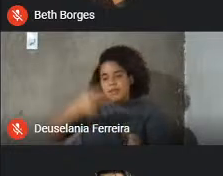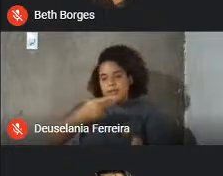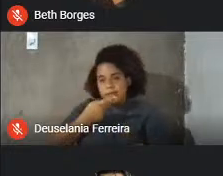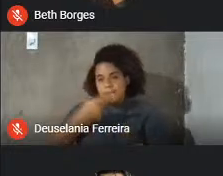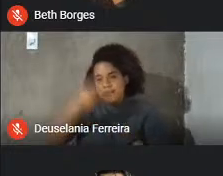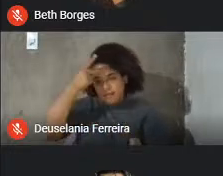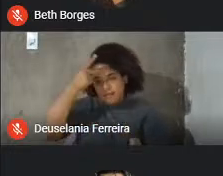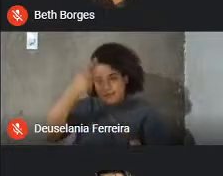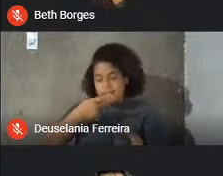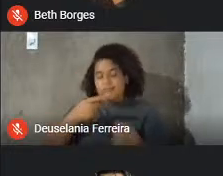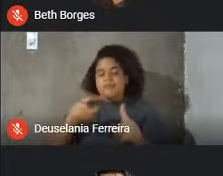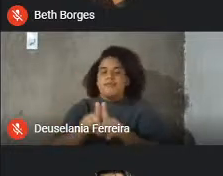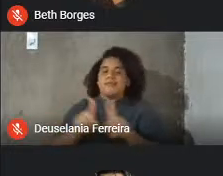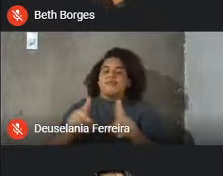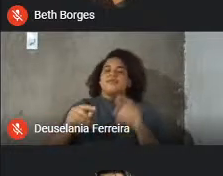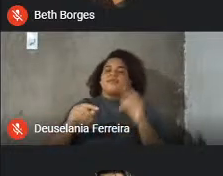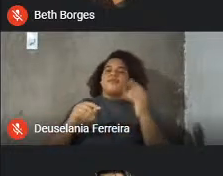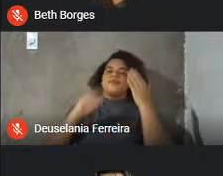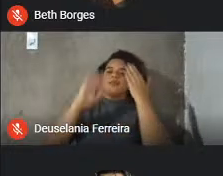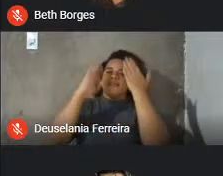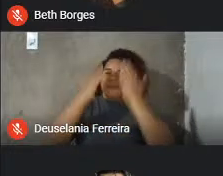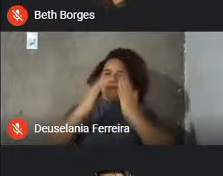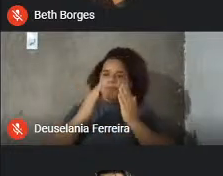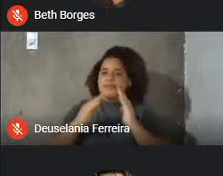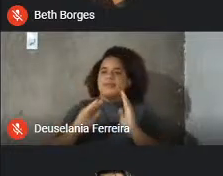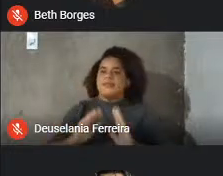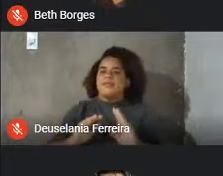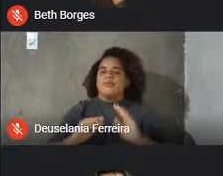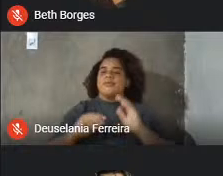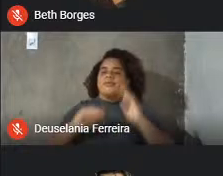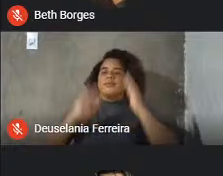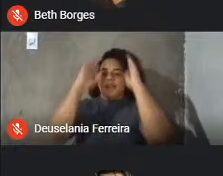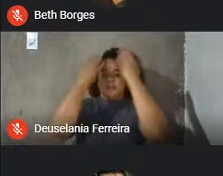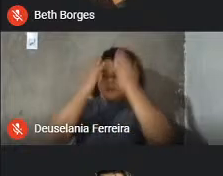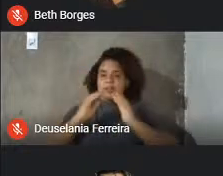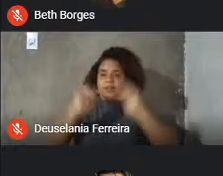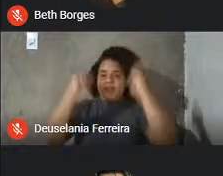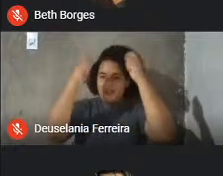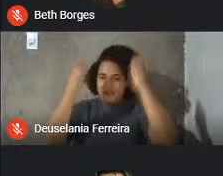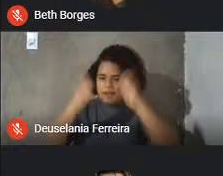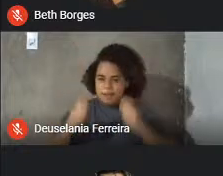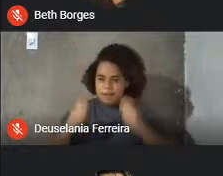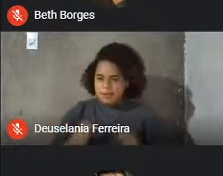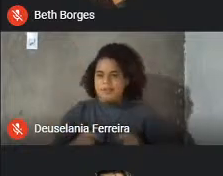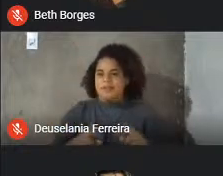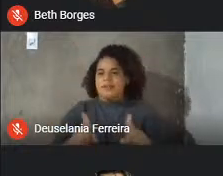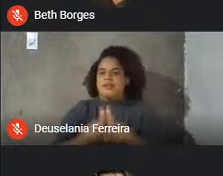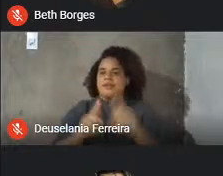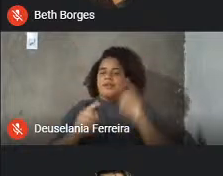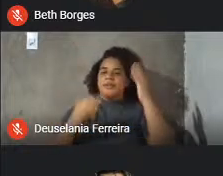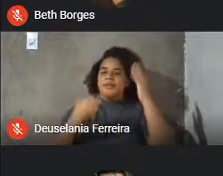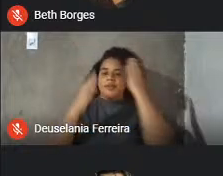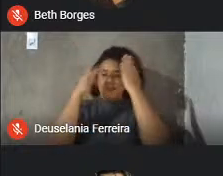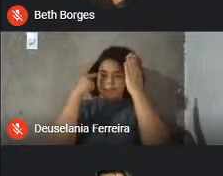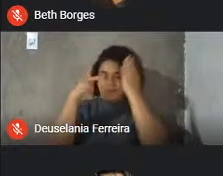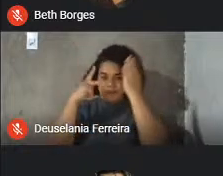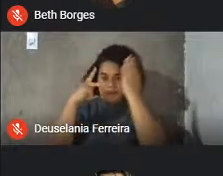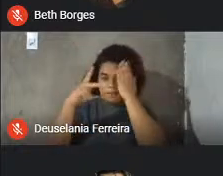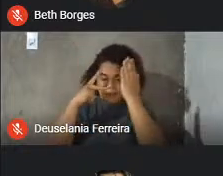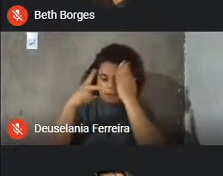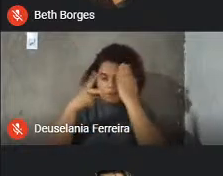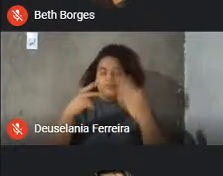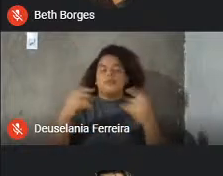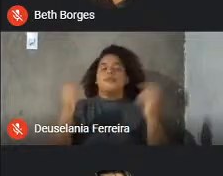Bowlby, psicanálise, gestalt terapia, psicodrama e assim, uniu várias técnicas, né?